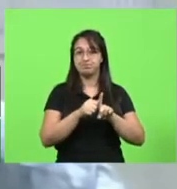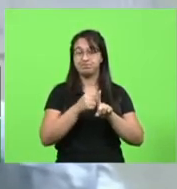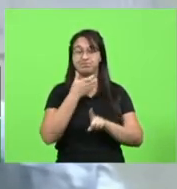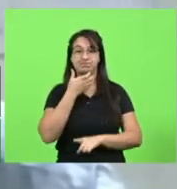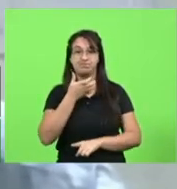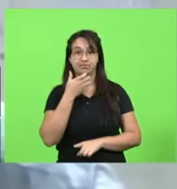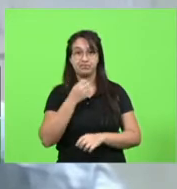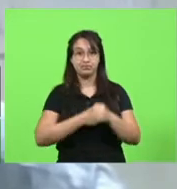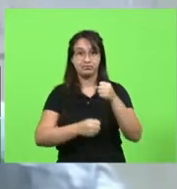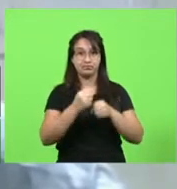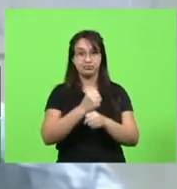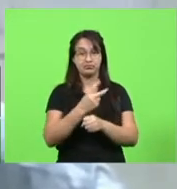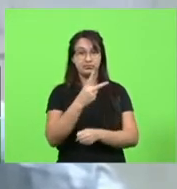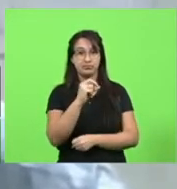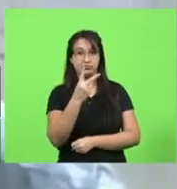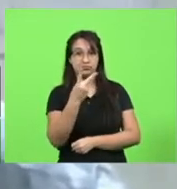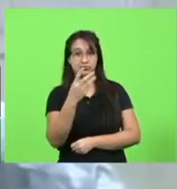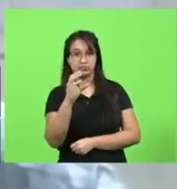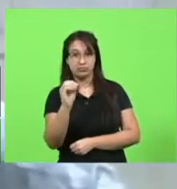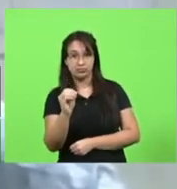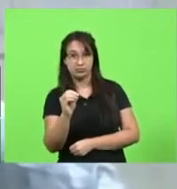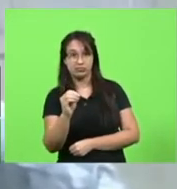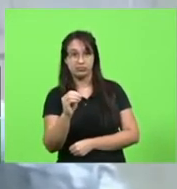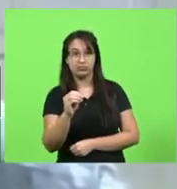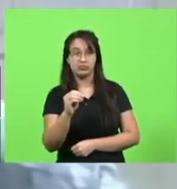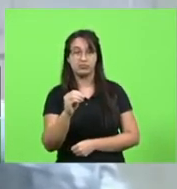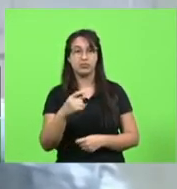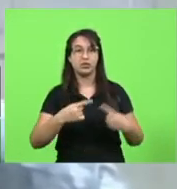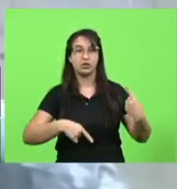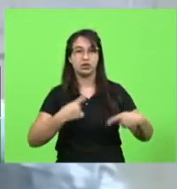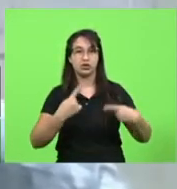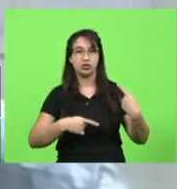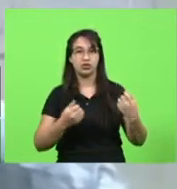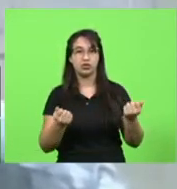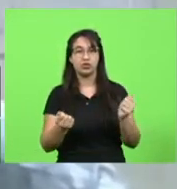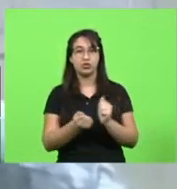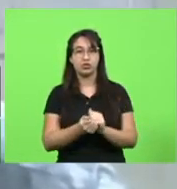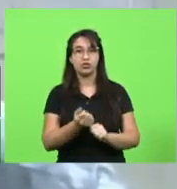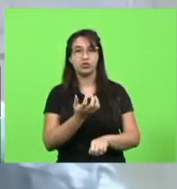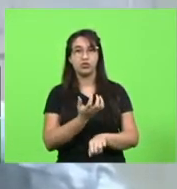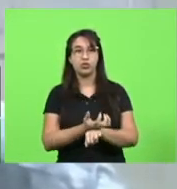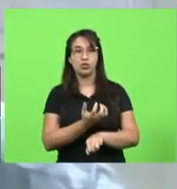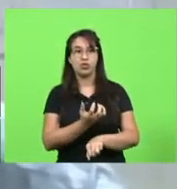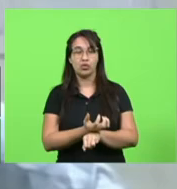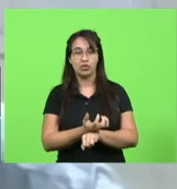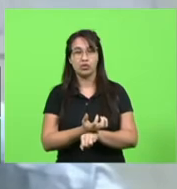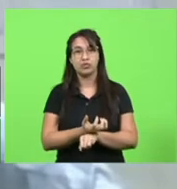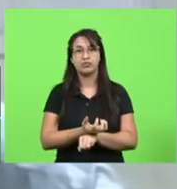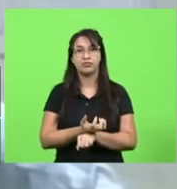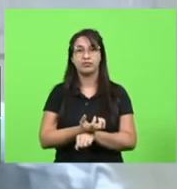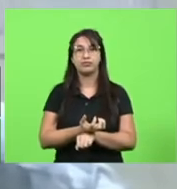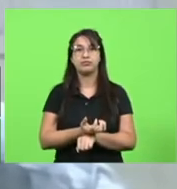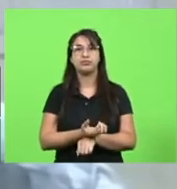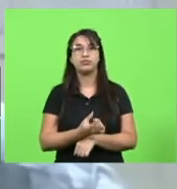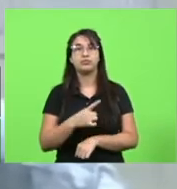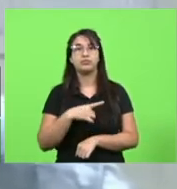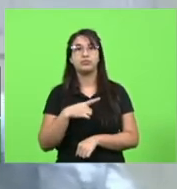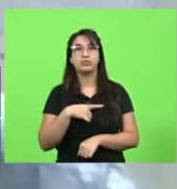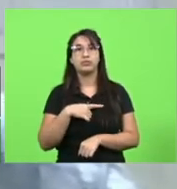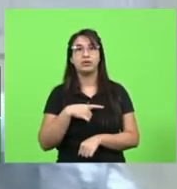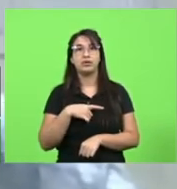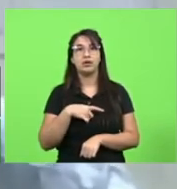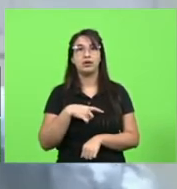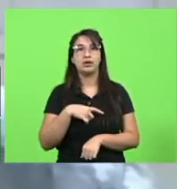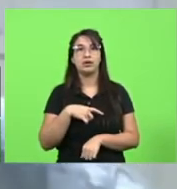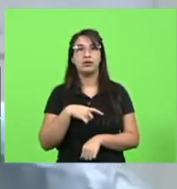pleiteamos via CONAD, onde temos uma cadeira, o nosso presidente